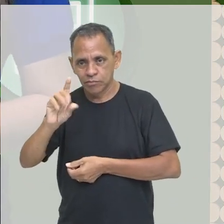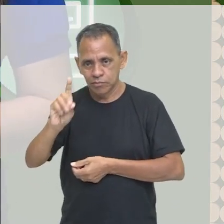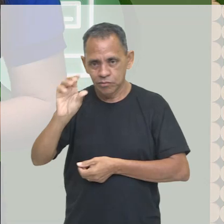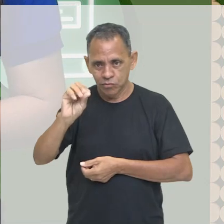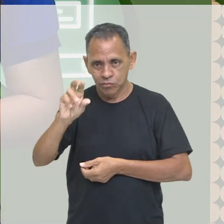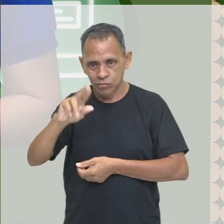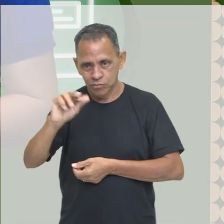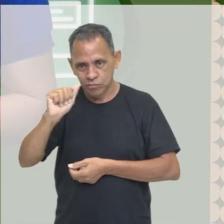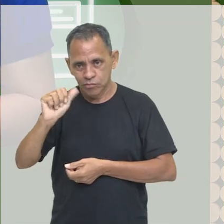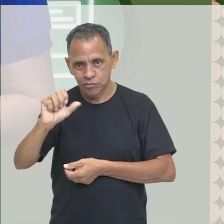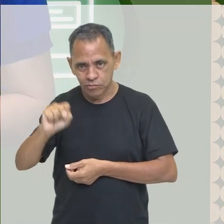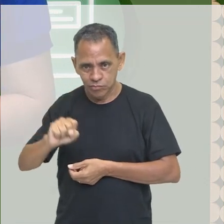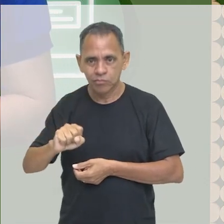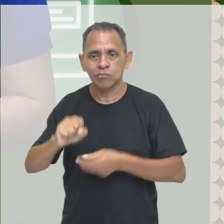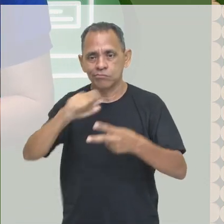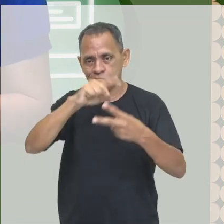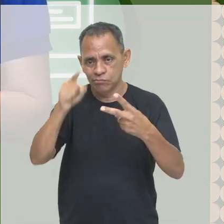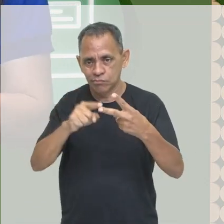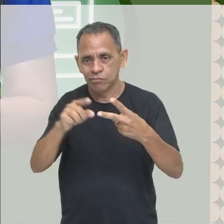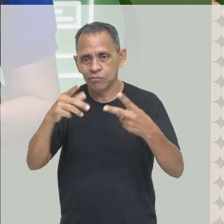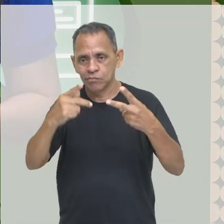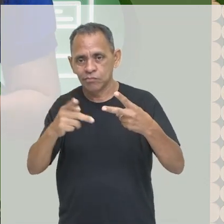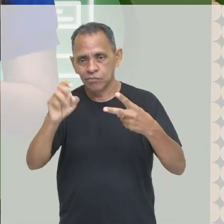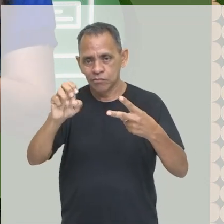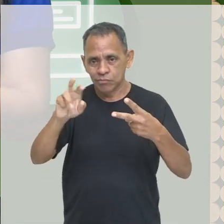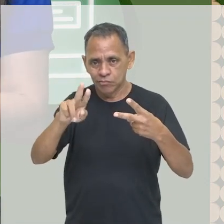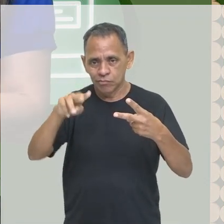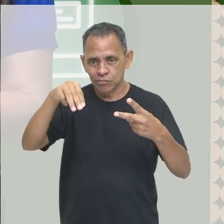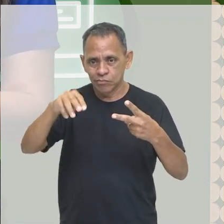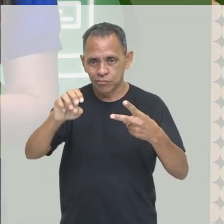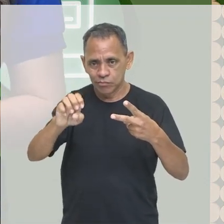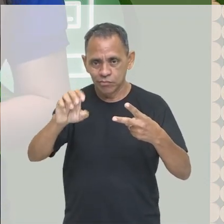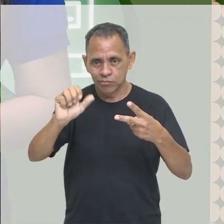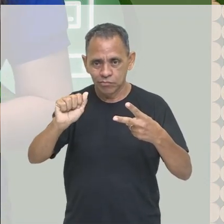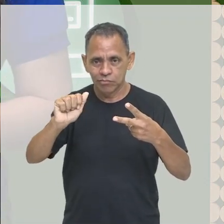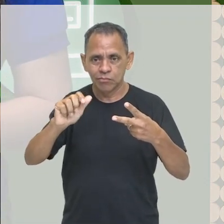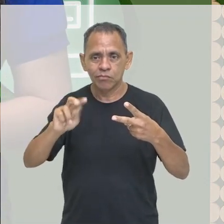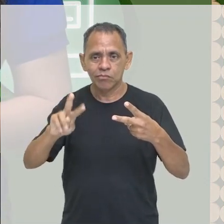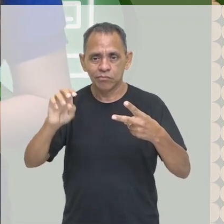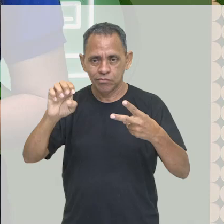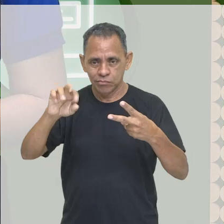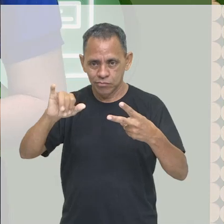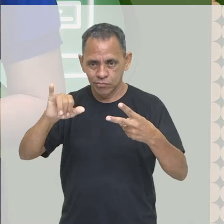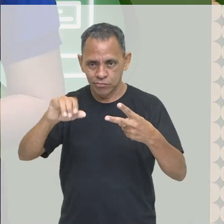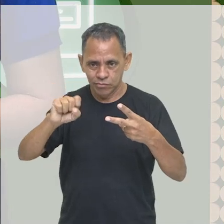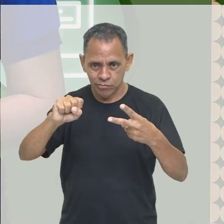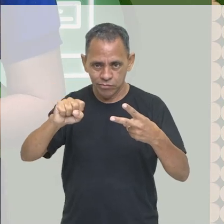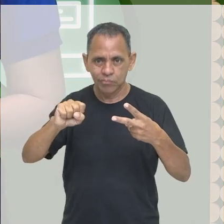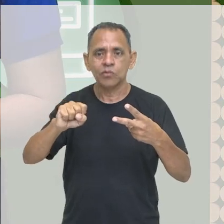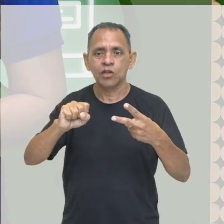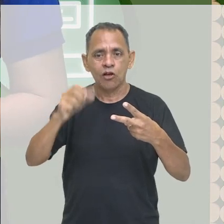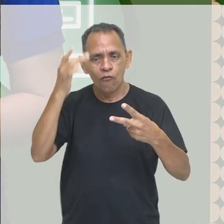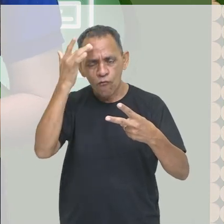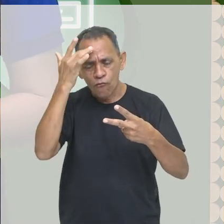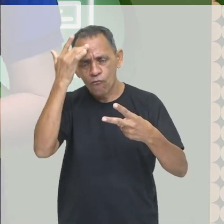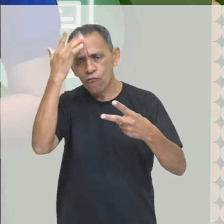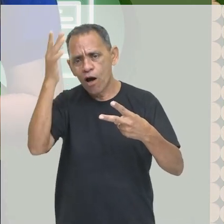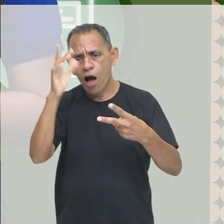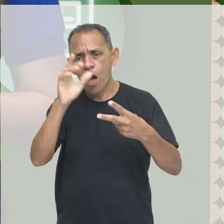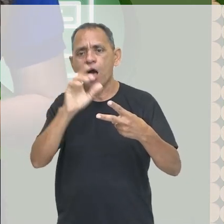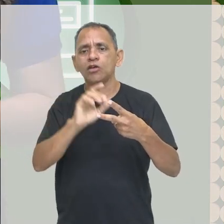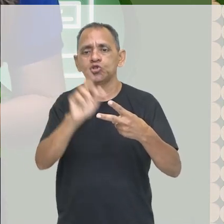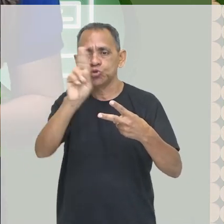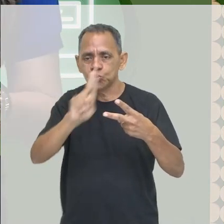permeases. Então, essas proteínas, elas vão facilitar o transporte dessas partículas